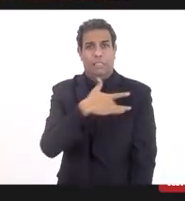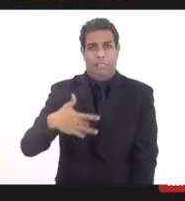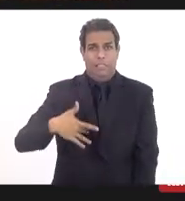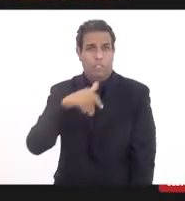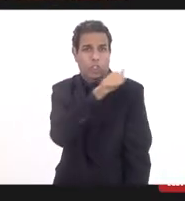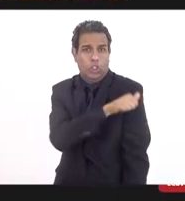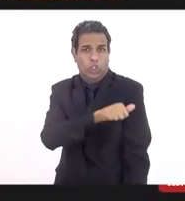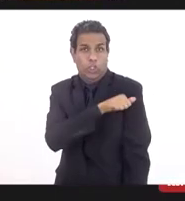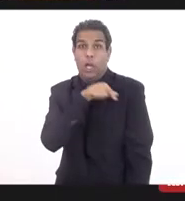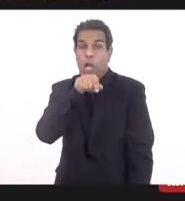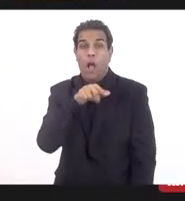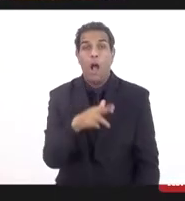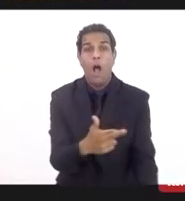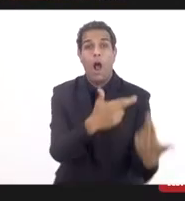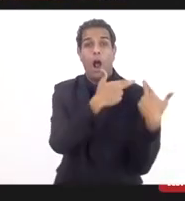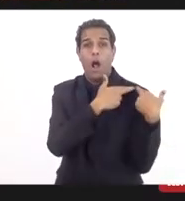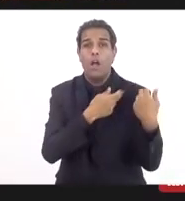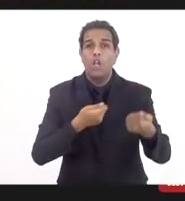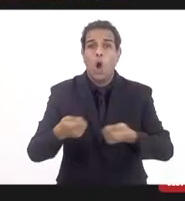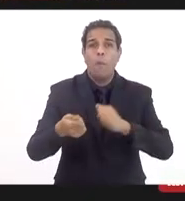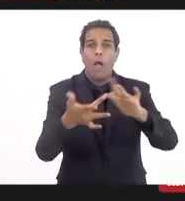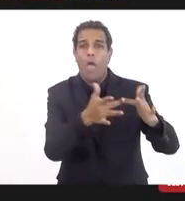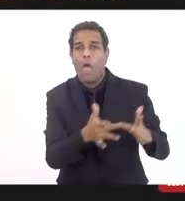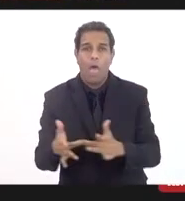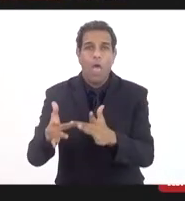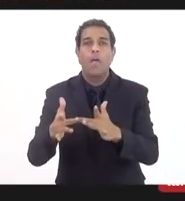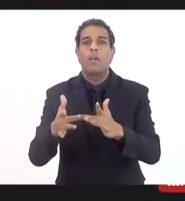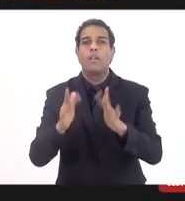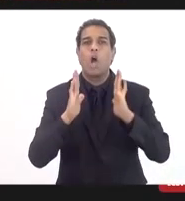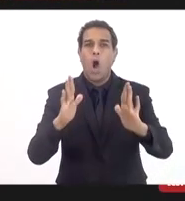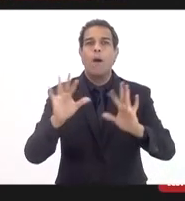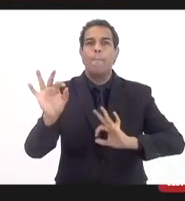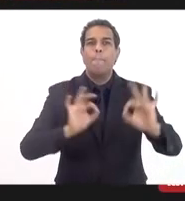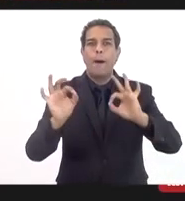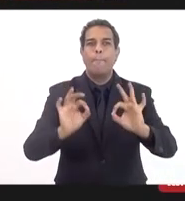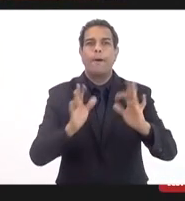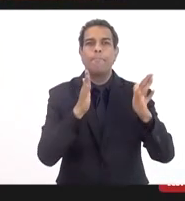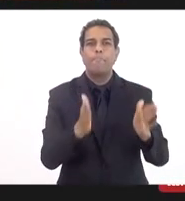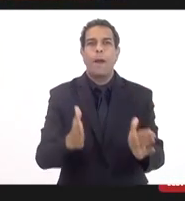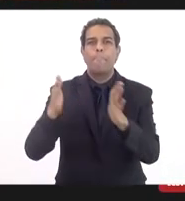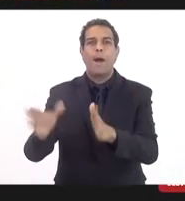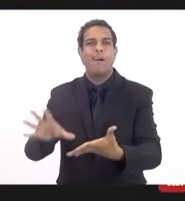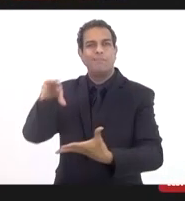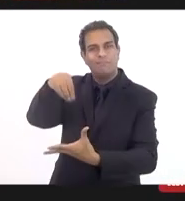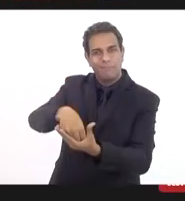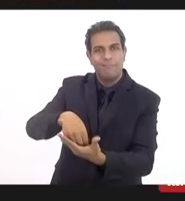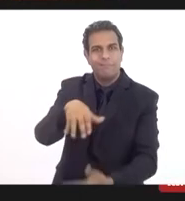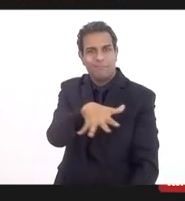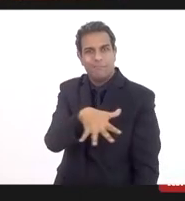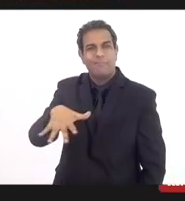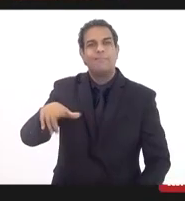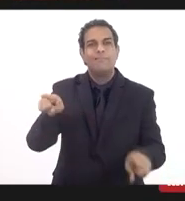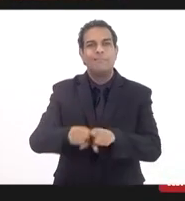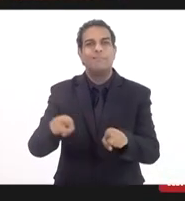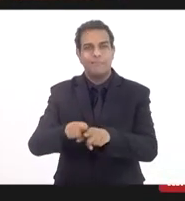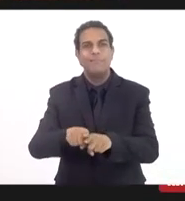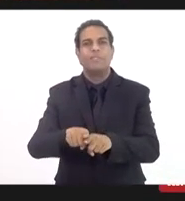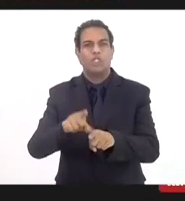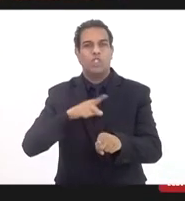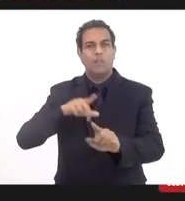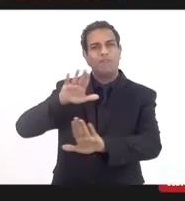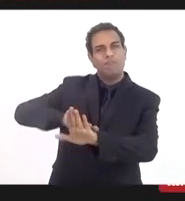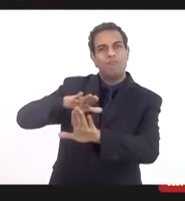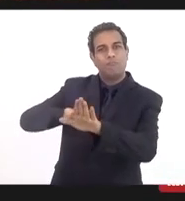pela organização e articulação desse plano a ser desenvolvido a partir dos